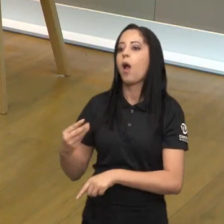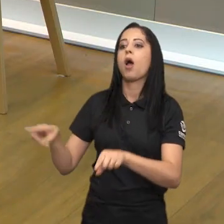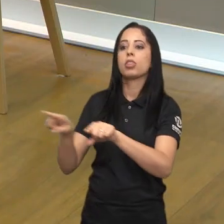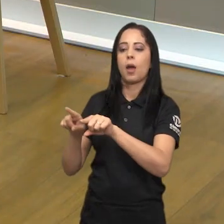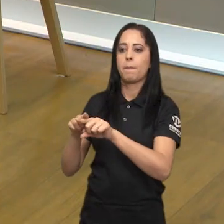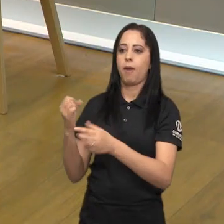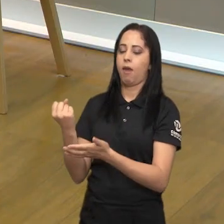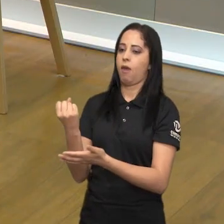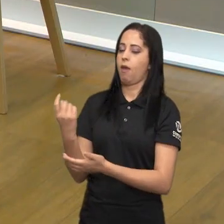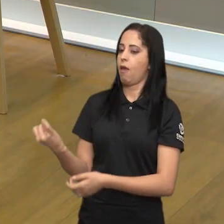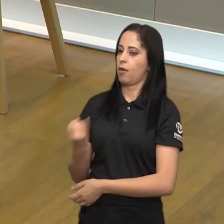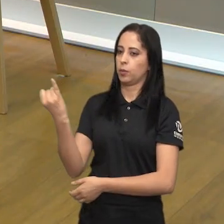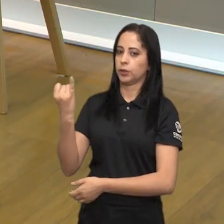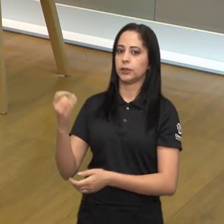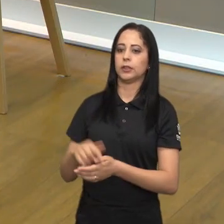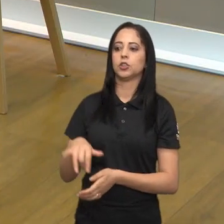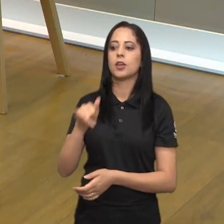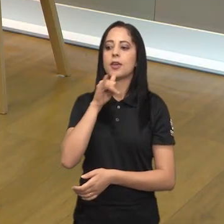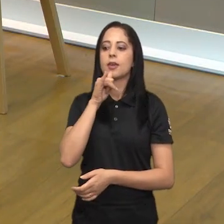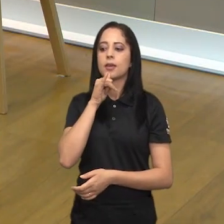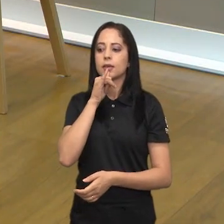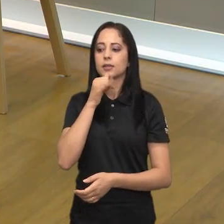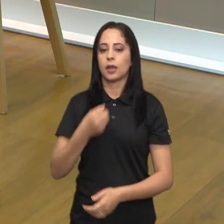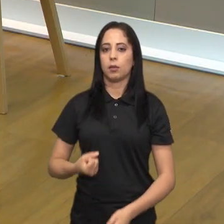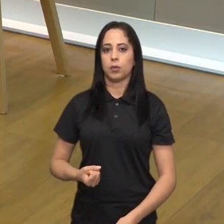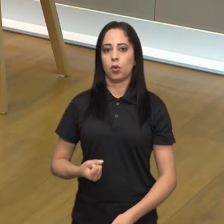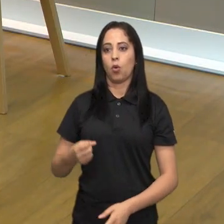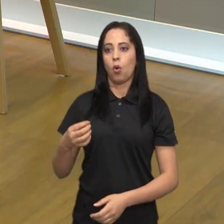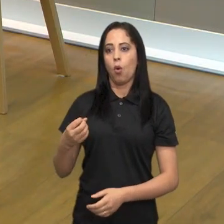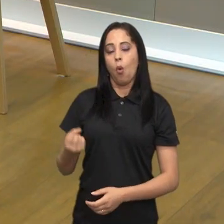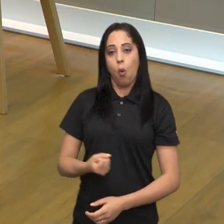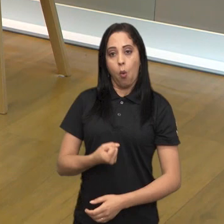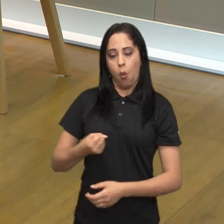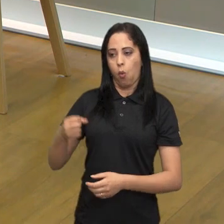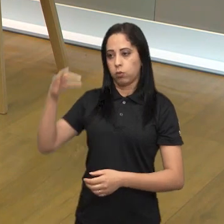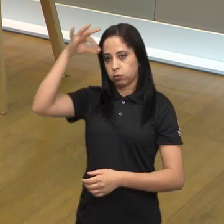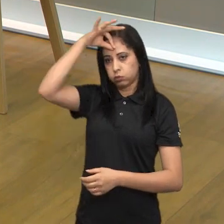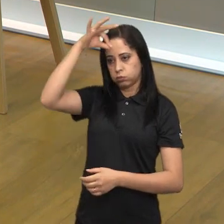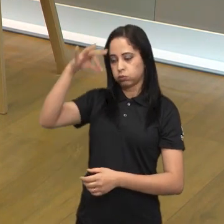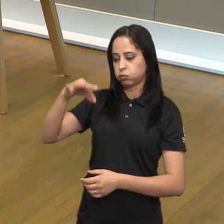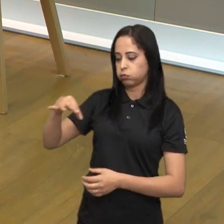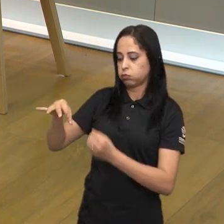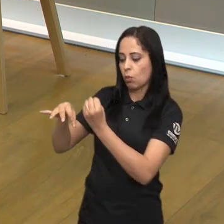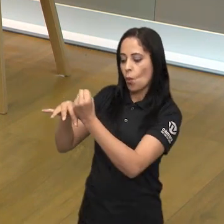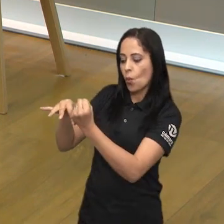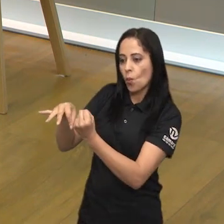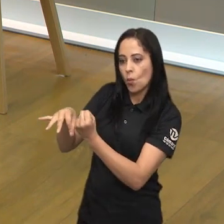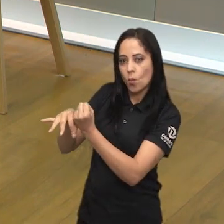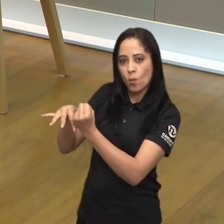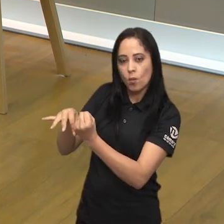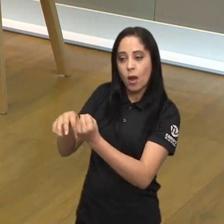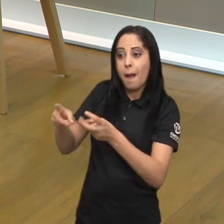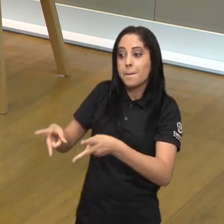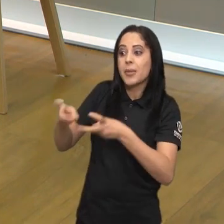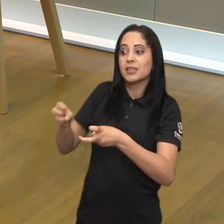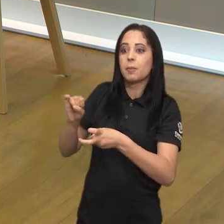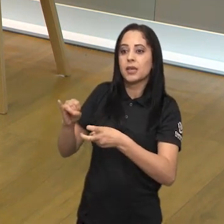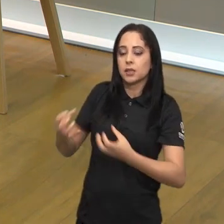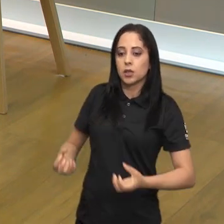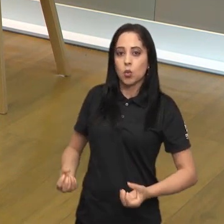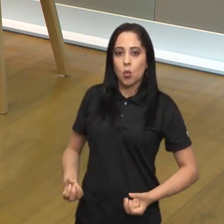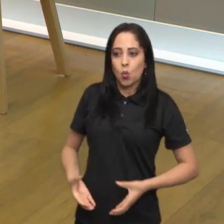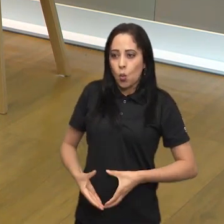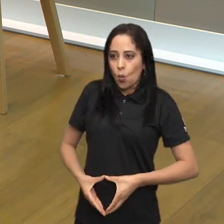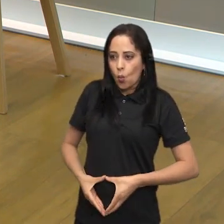o ultrassom transvaginal, que é o pélvico, a gente consegue detectar se esse útero começou a reduzir de tamanho, se